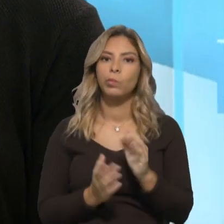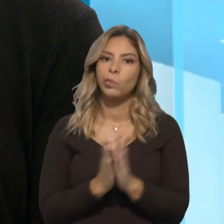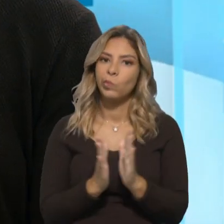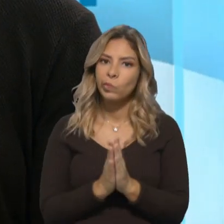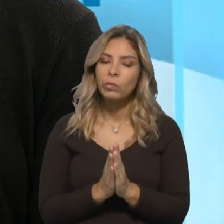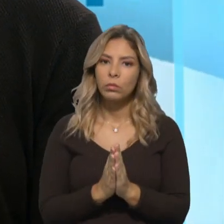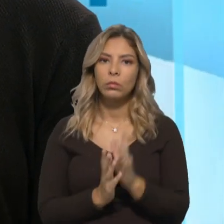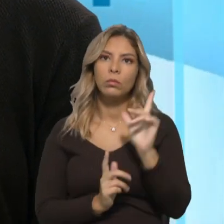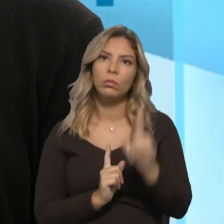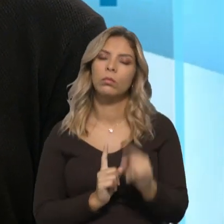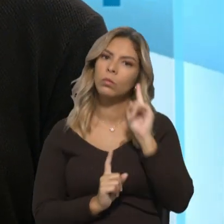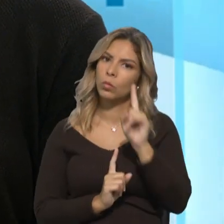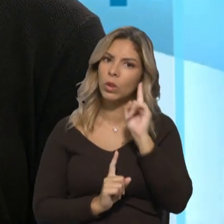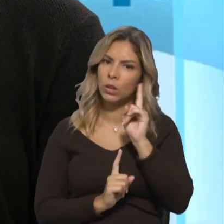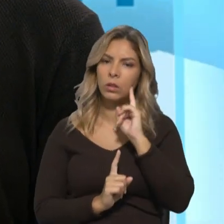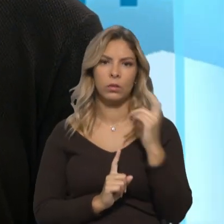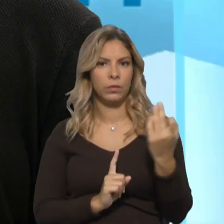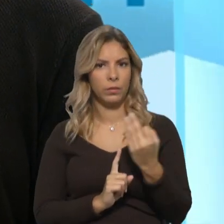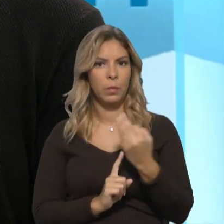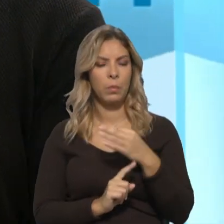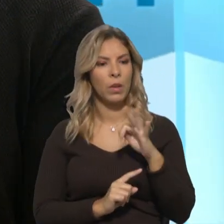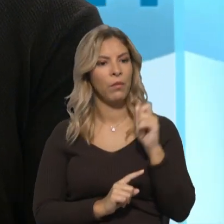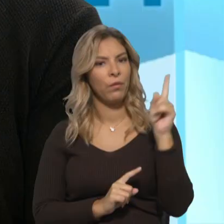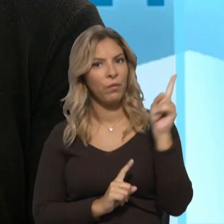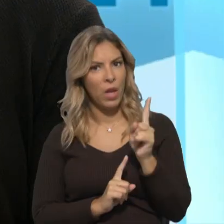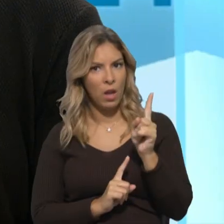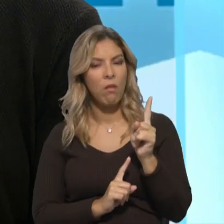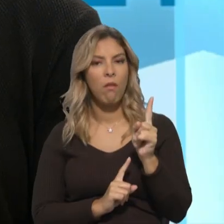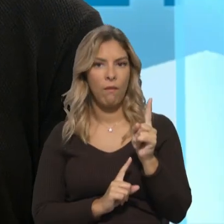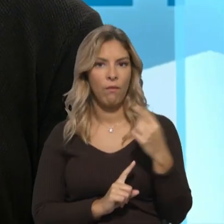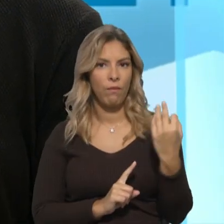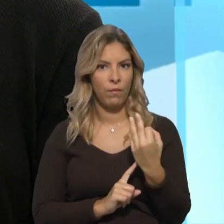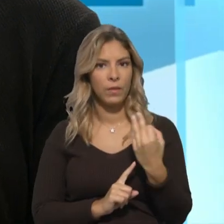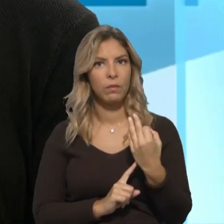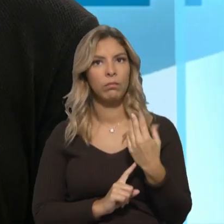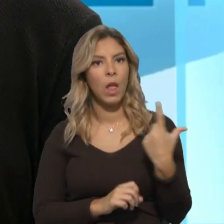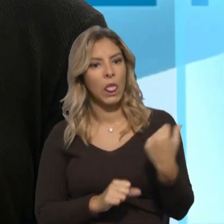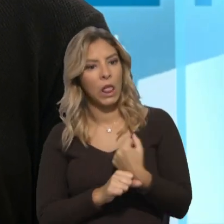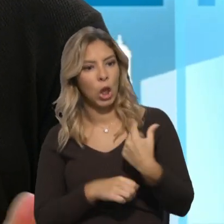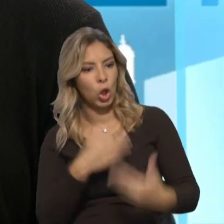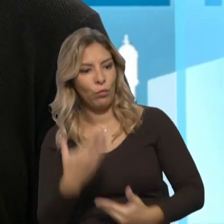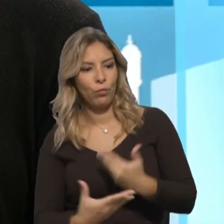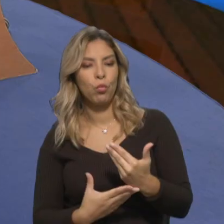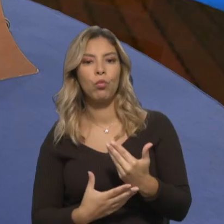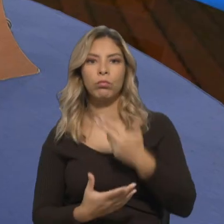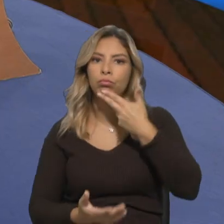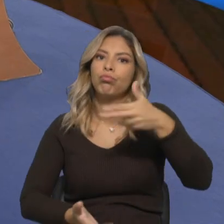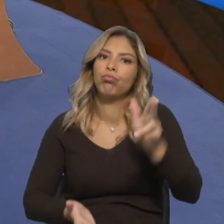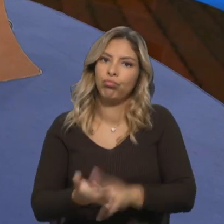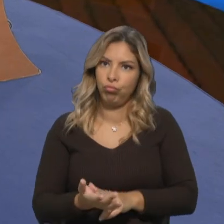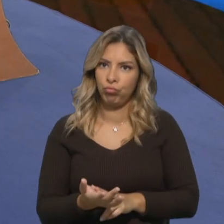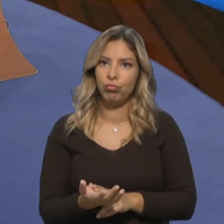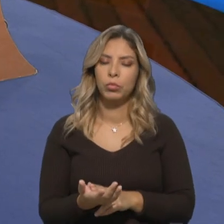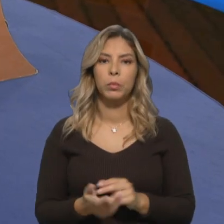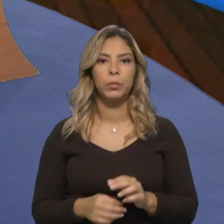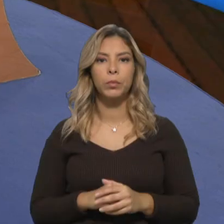quão é importante que a nossa fé depois seja testemunho vivo, ativo e credível no contexto onde nos encontramos. E se for